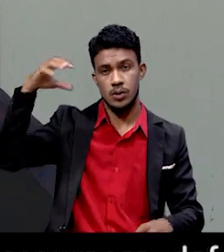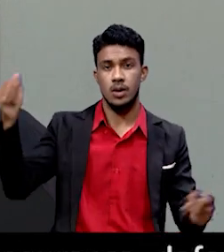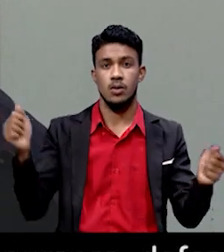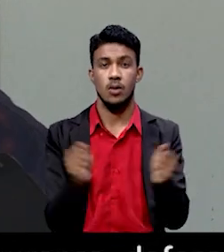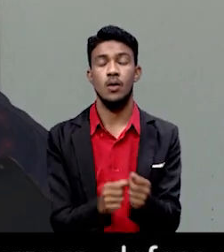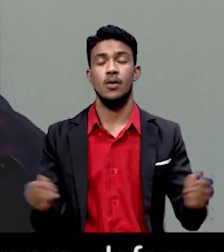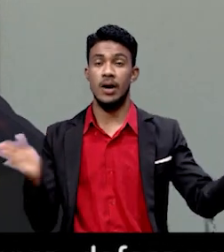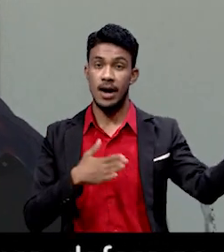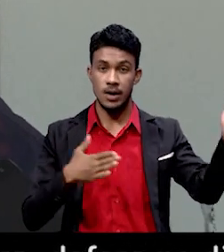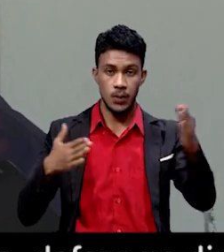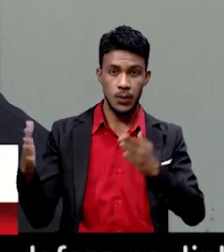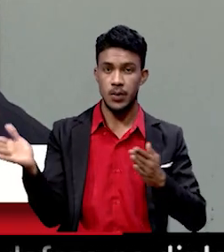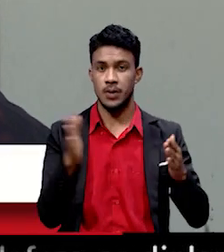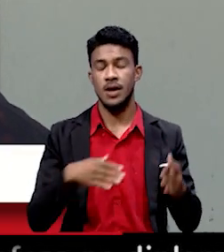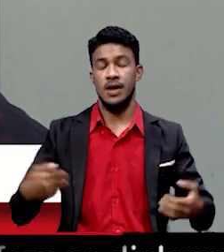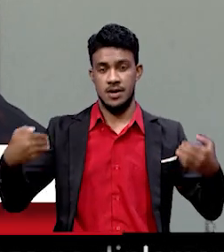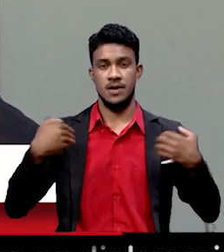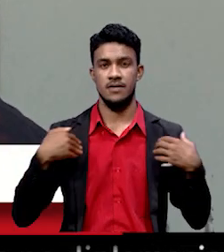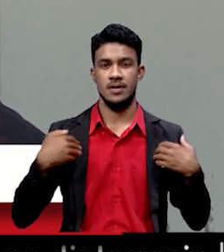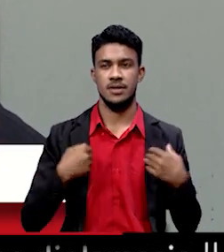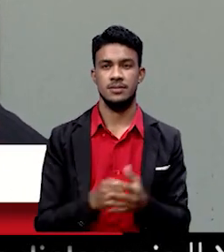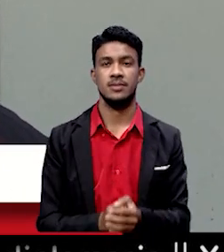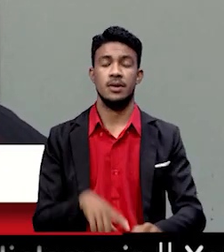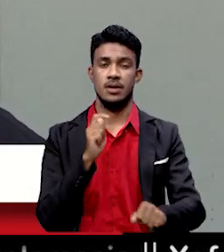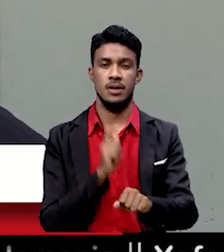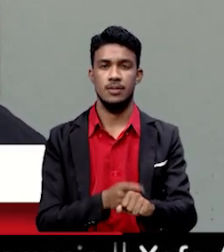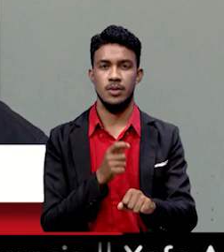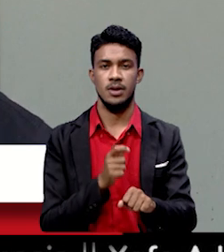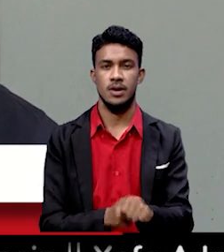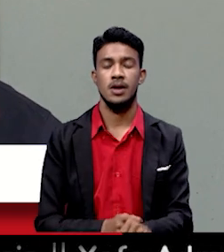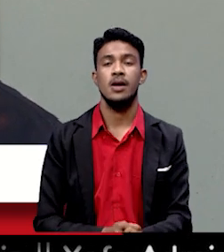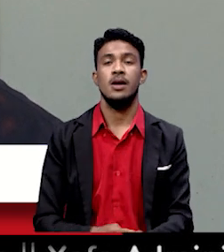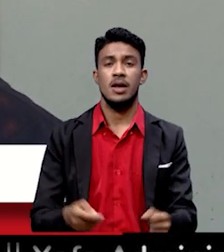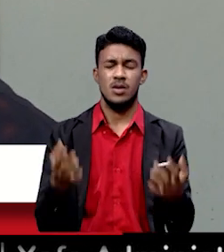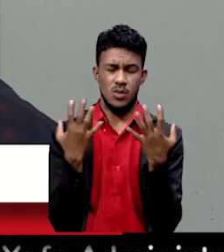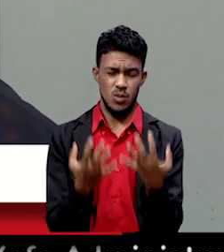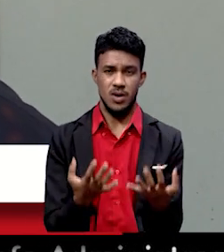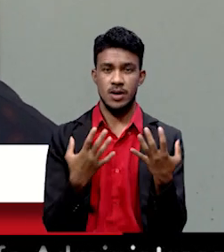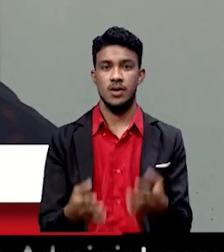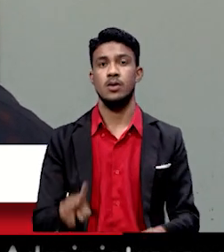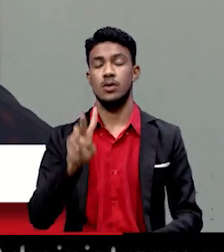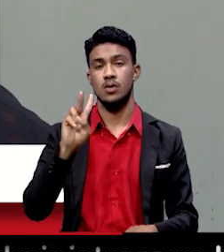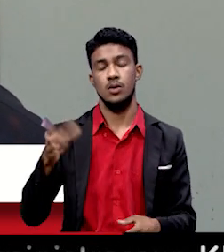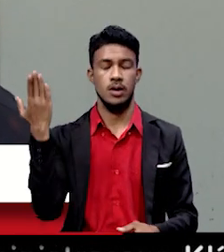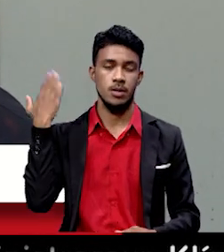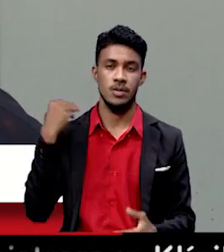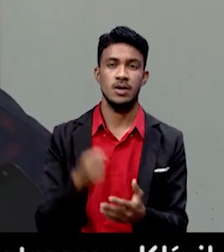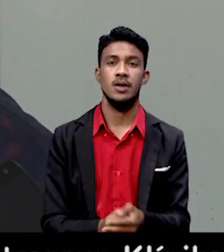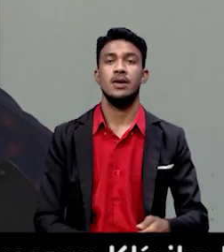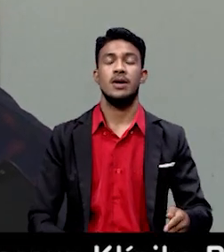aning si afeita tang situasaun ne i grave liu dala rua liu bane.